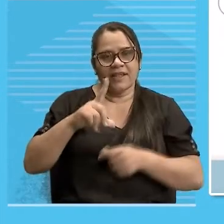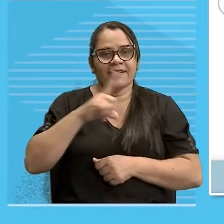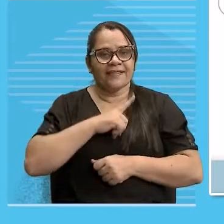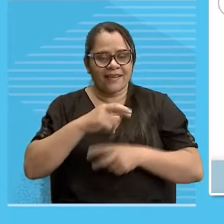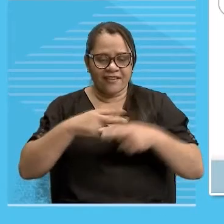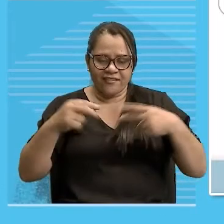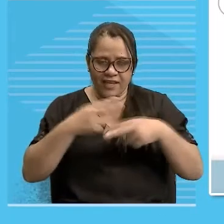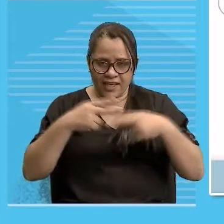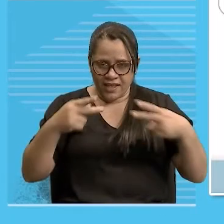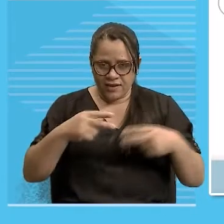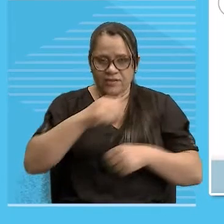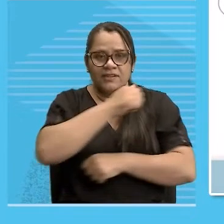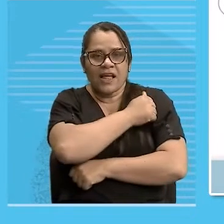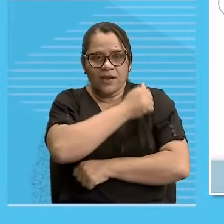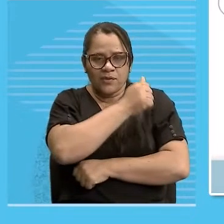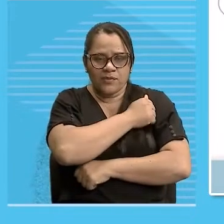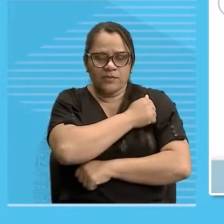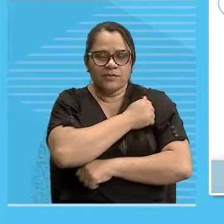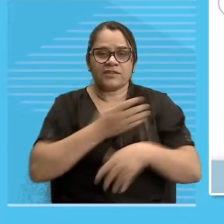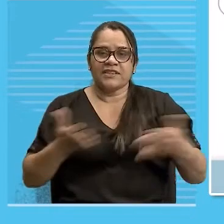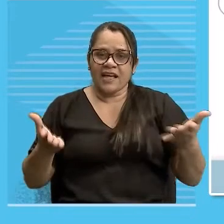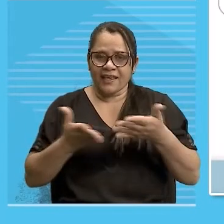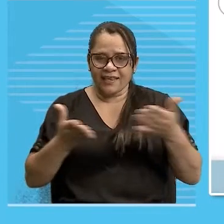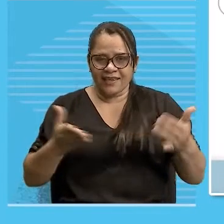no canal Edu.